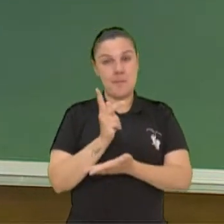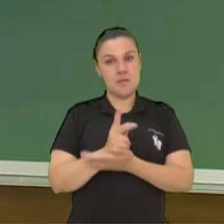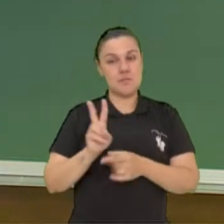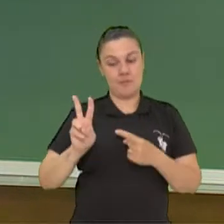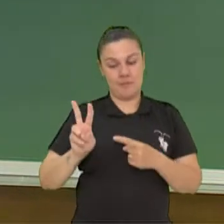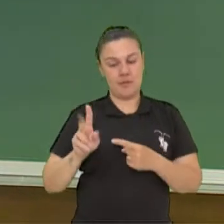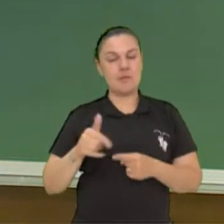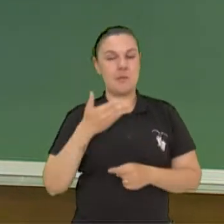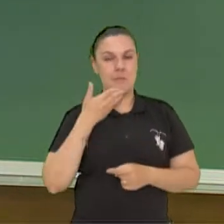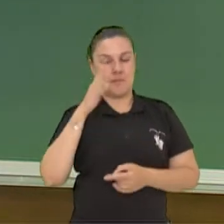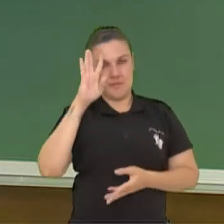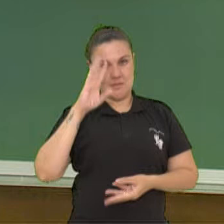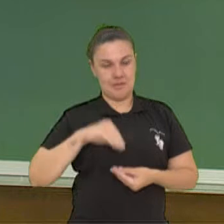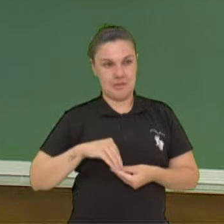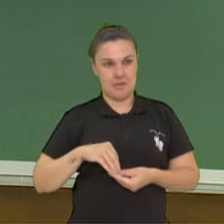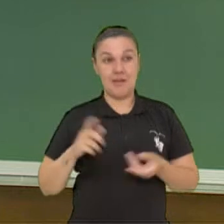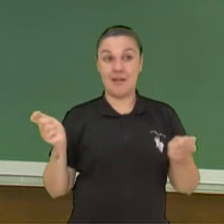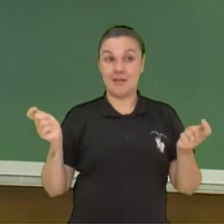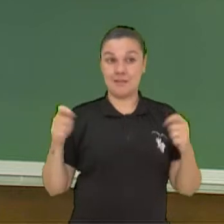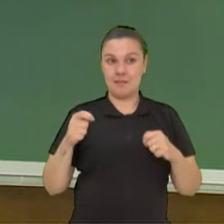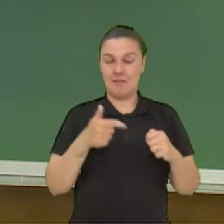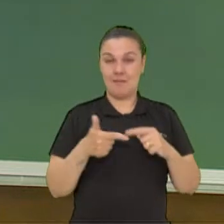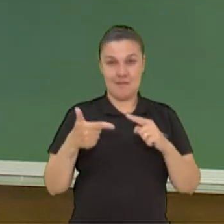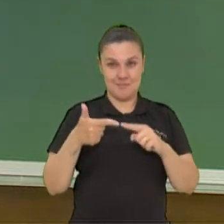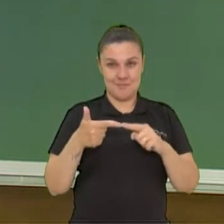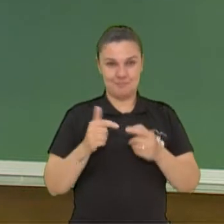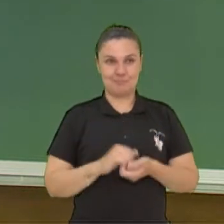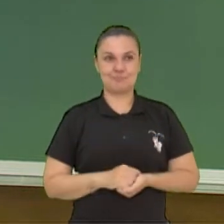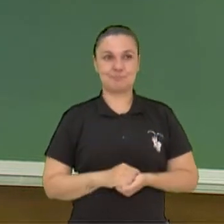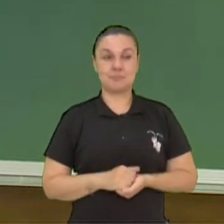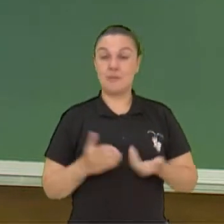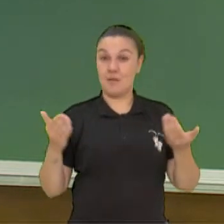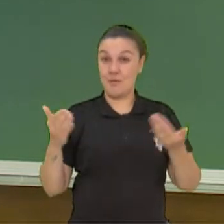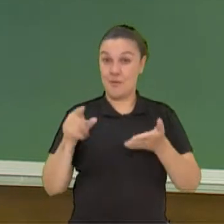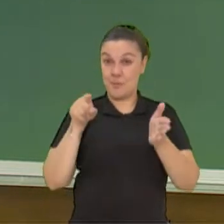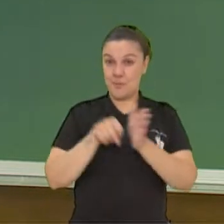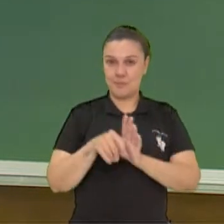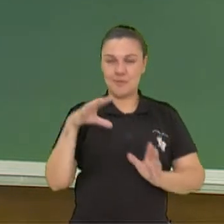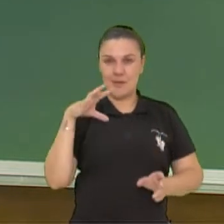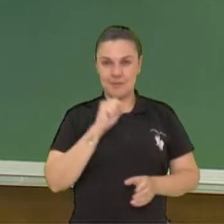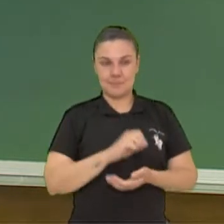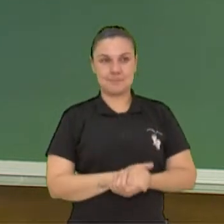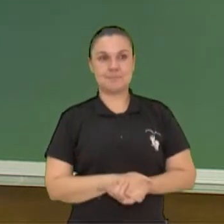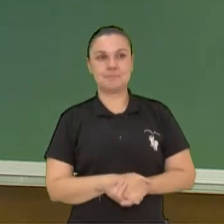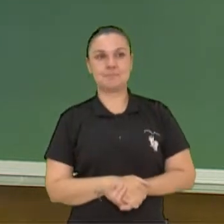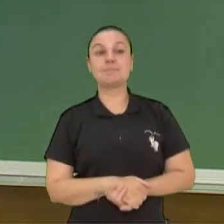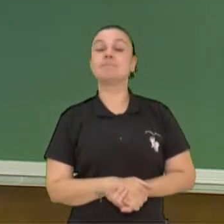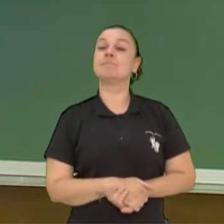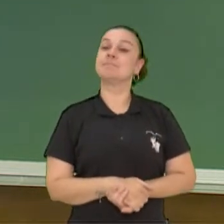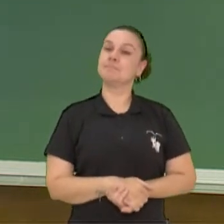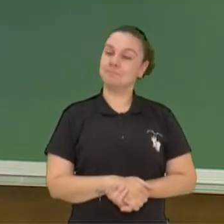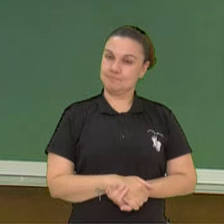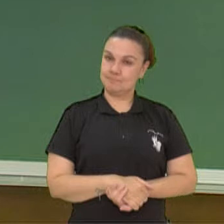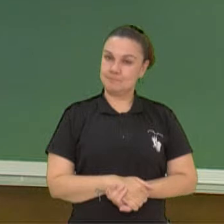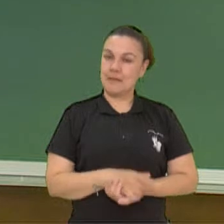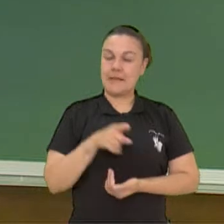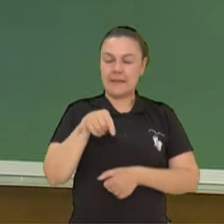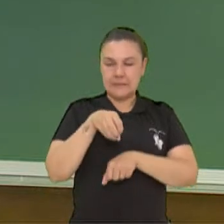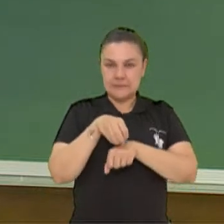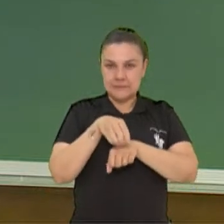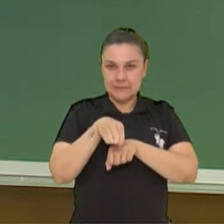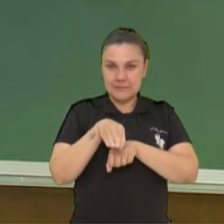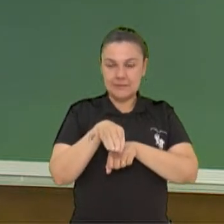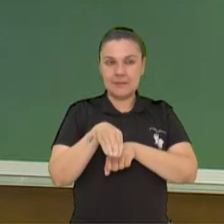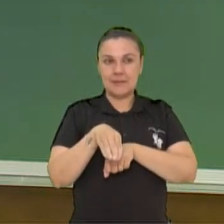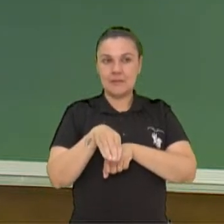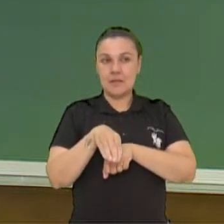aquela média aritmética que eu tenho, mais é válido o nosso rol de dados, mais próximo ele está. E